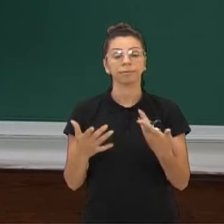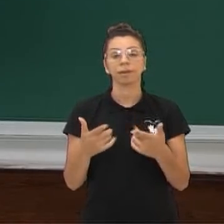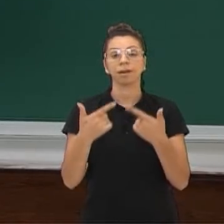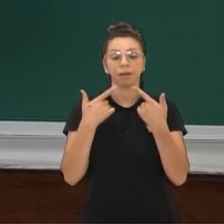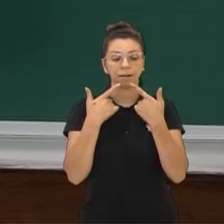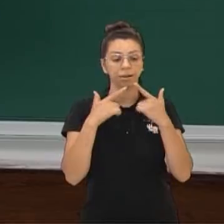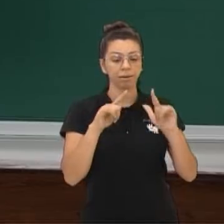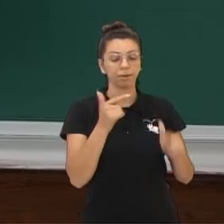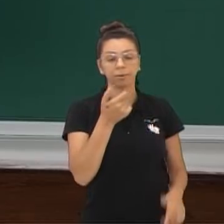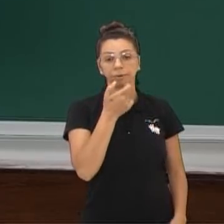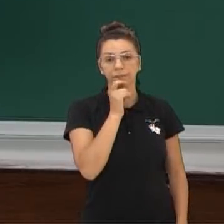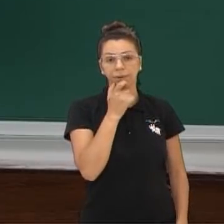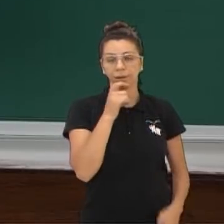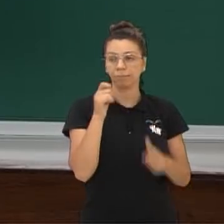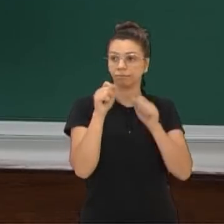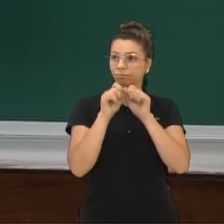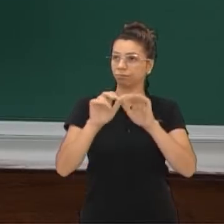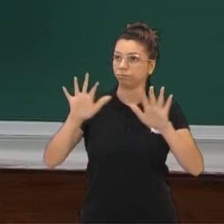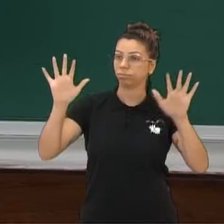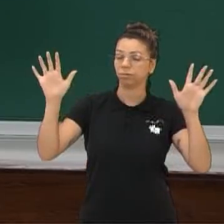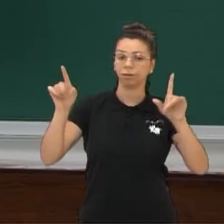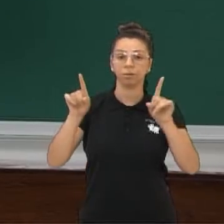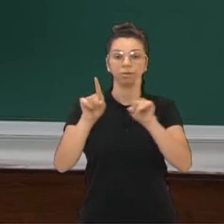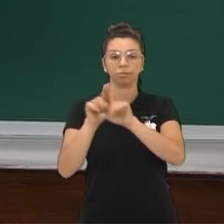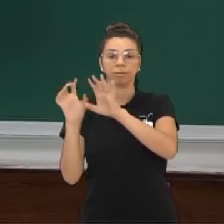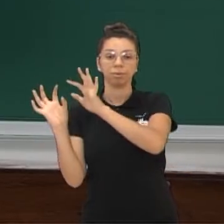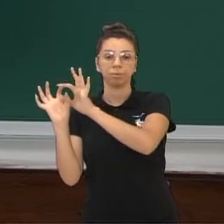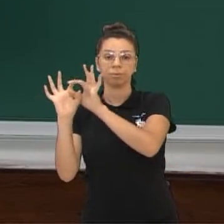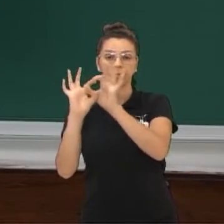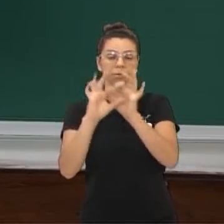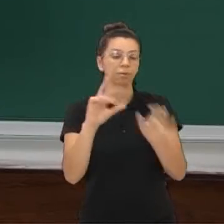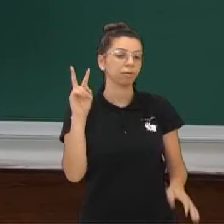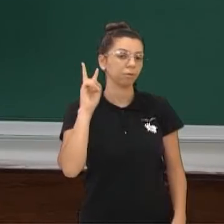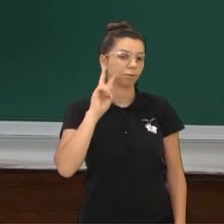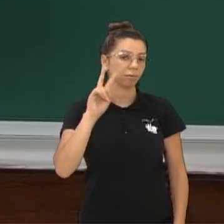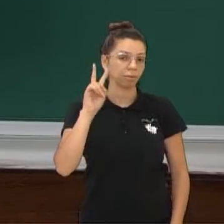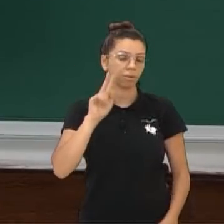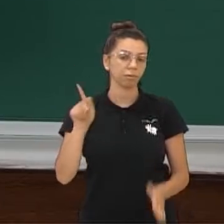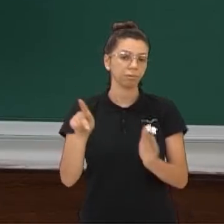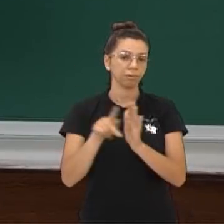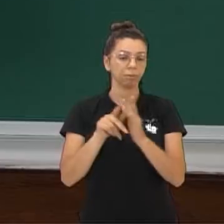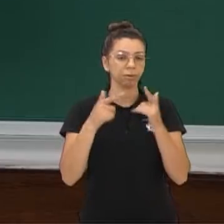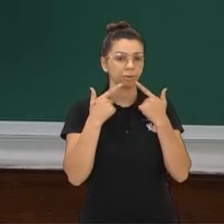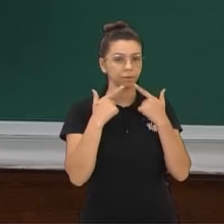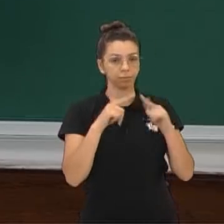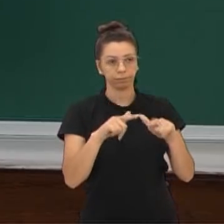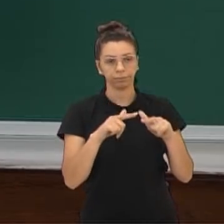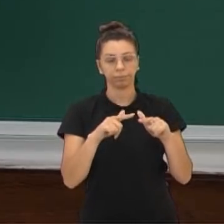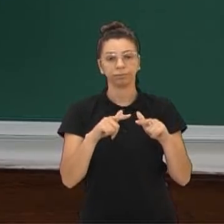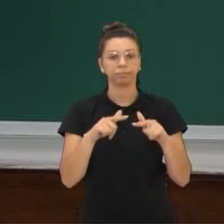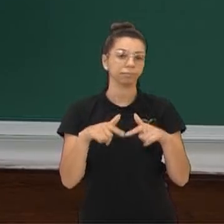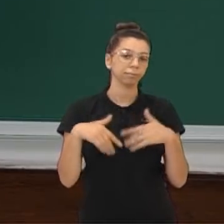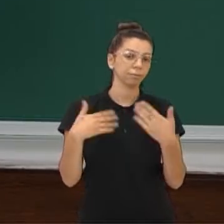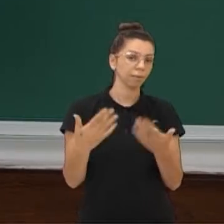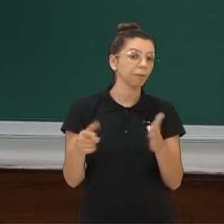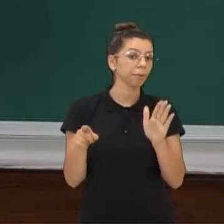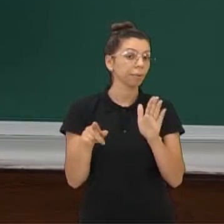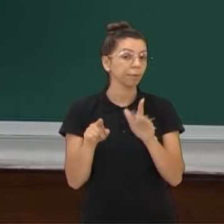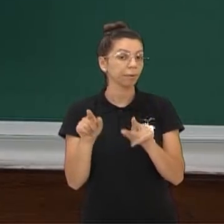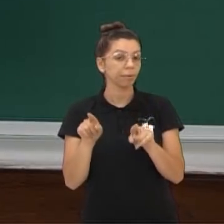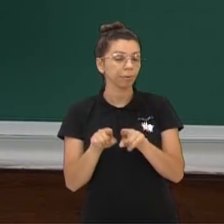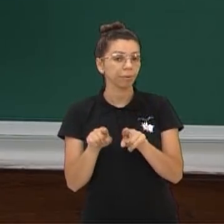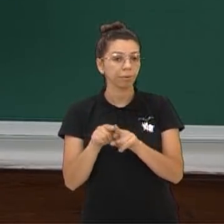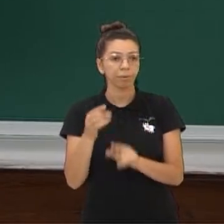língua inglesa e o contexto histórico da língua, certo? Ó, vejam ali, a gente tem